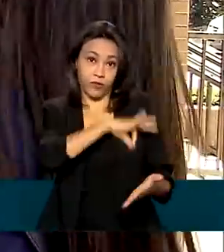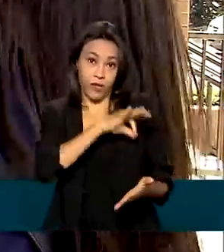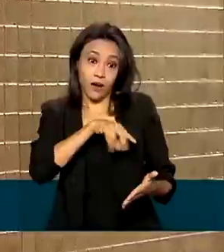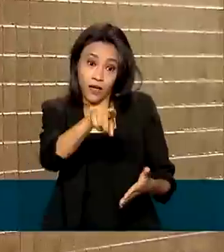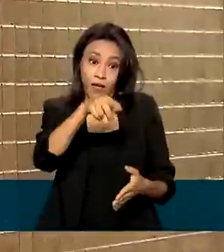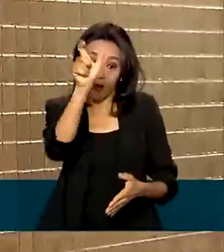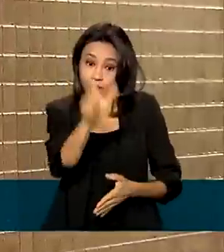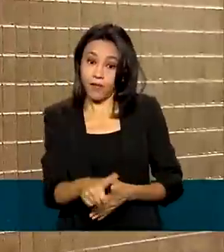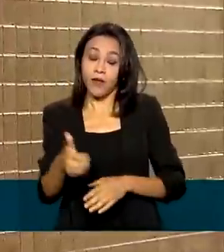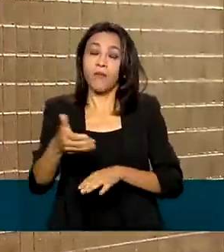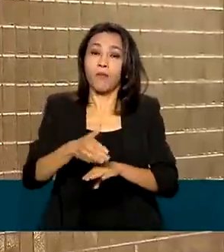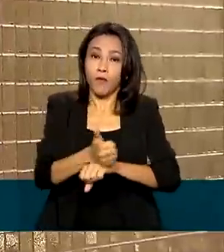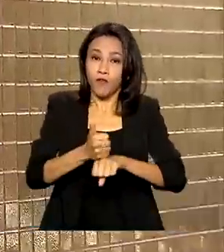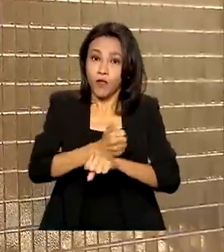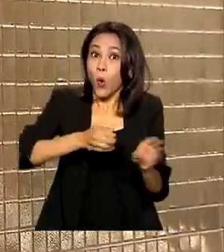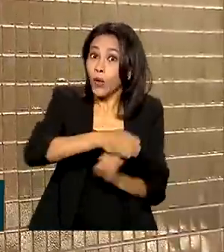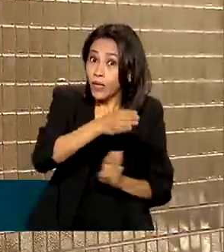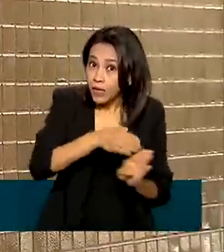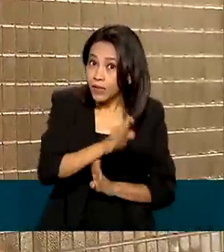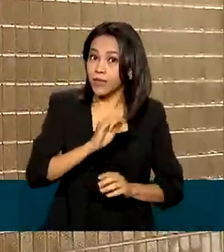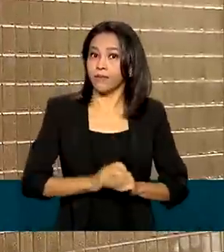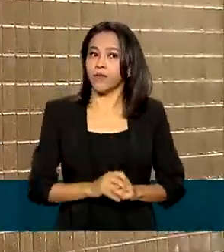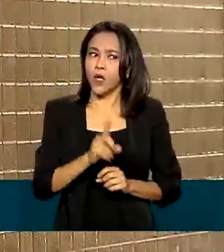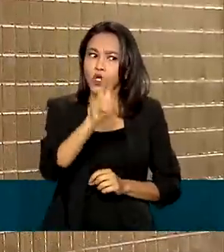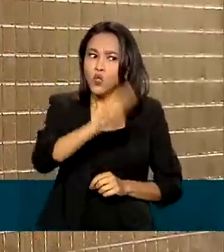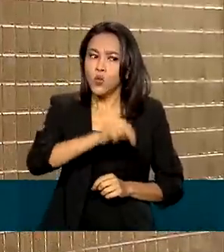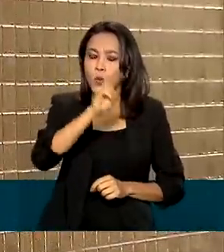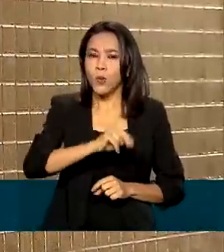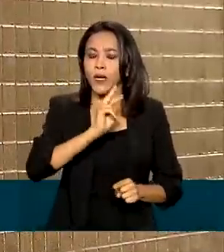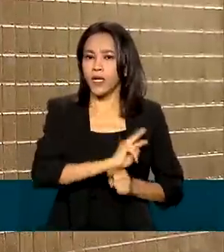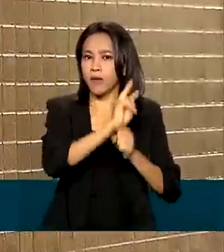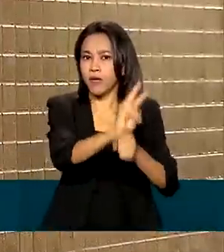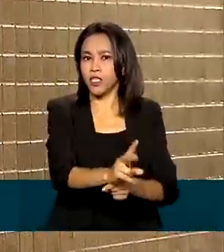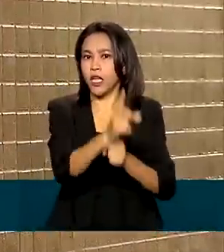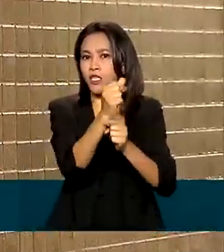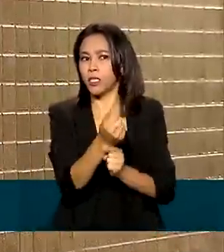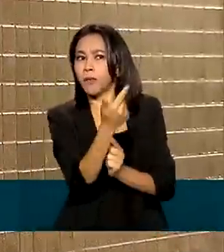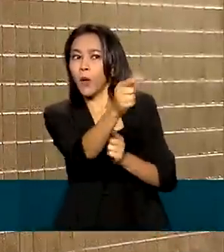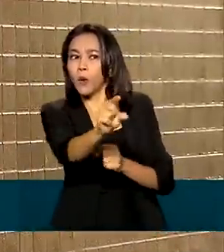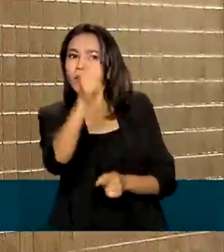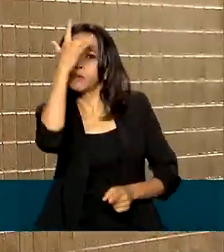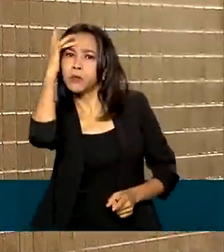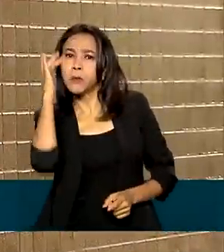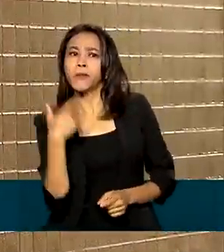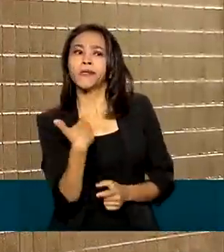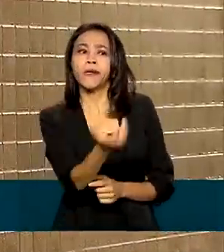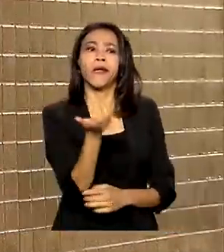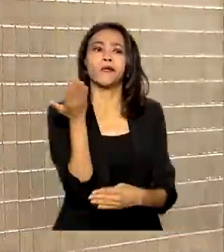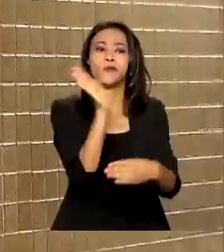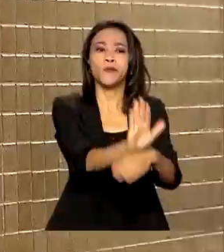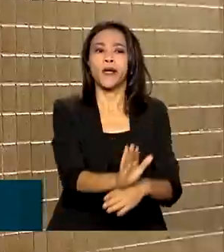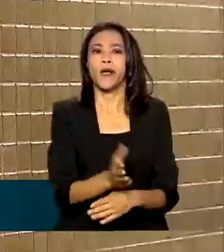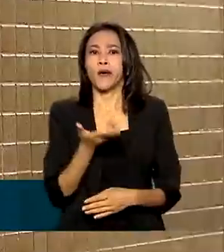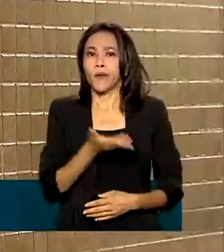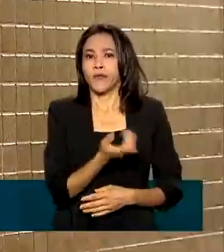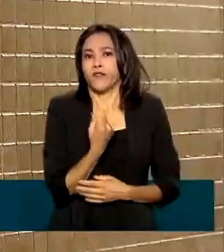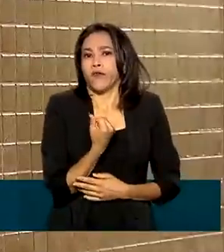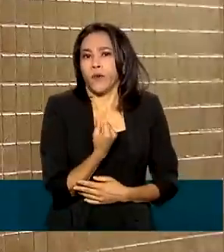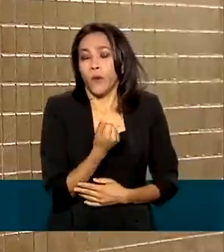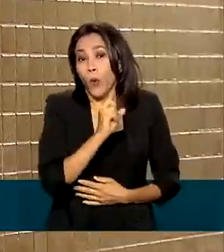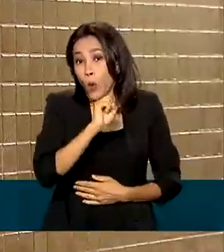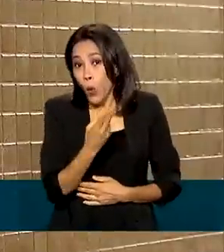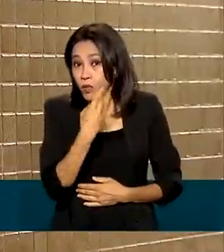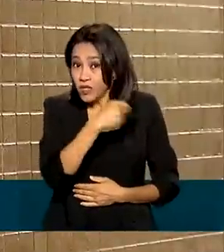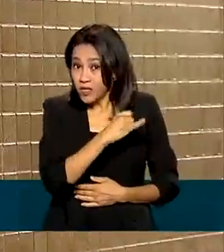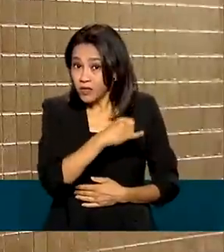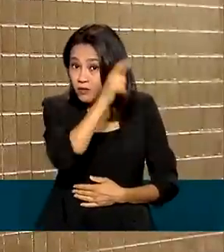dicas jamais emprestar esse dinheiro para outras pessoas querer ajudar alguém com esse valor ou se você já desenvolve